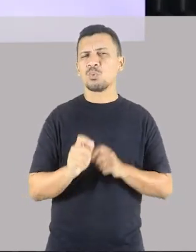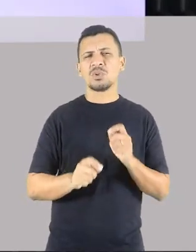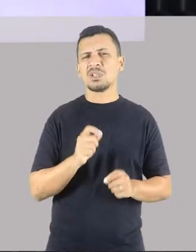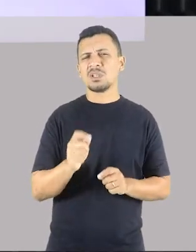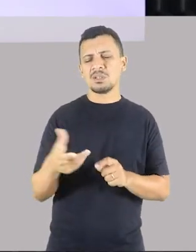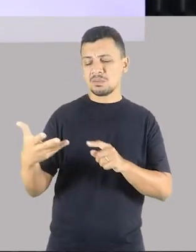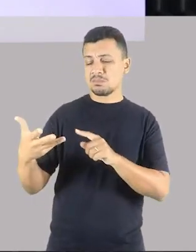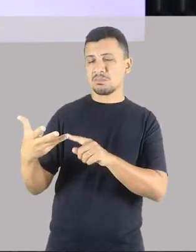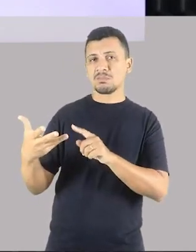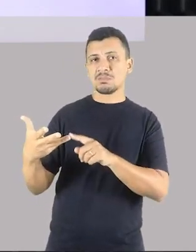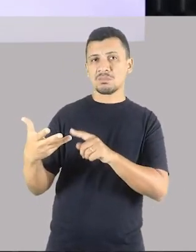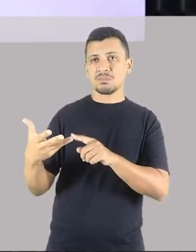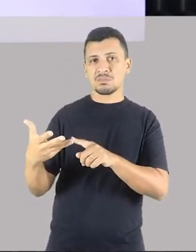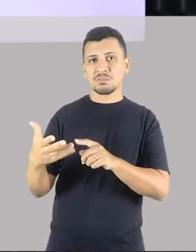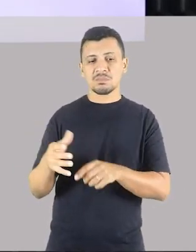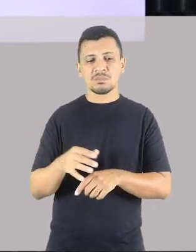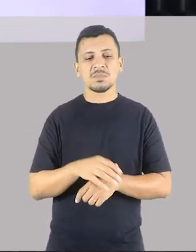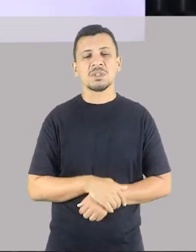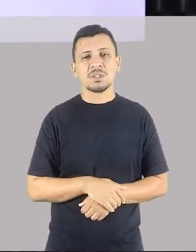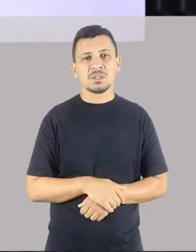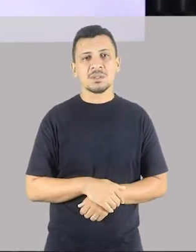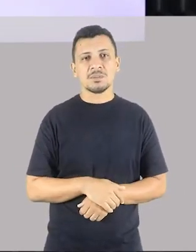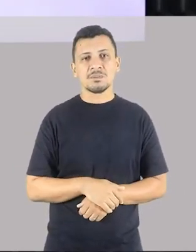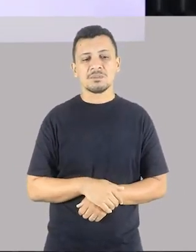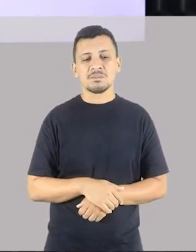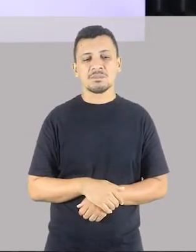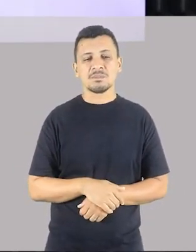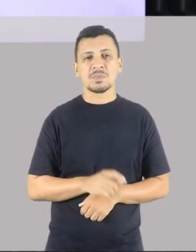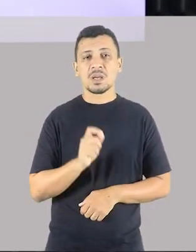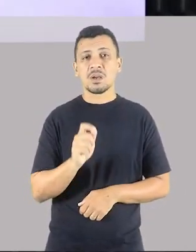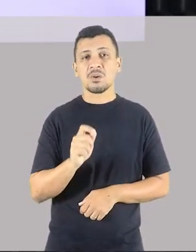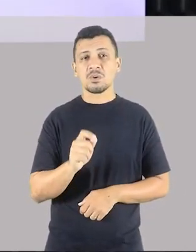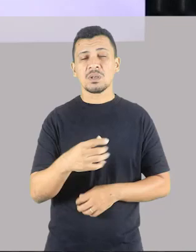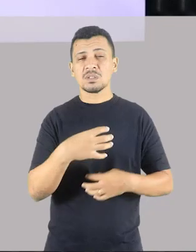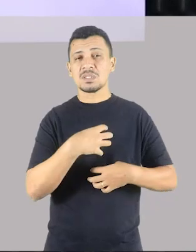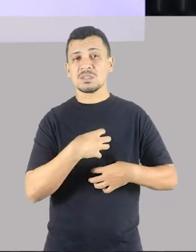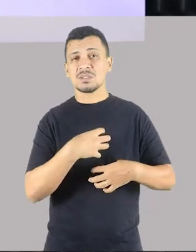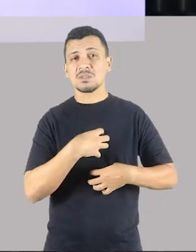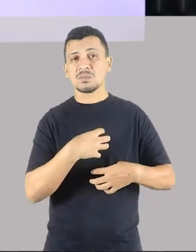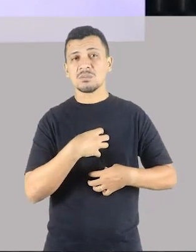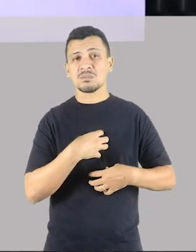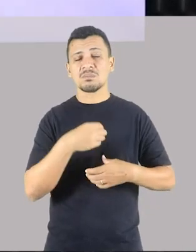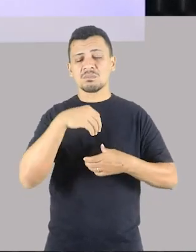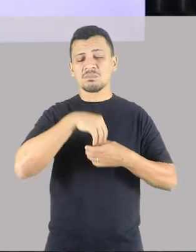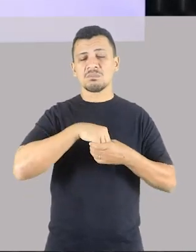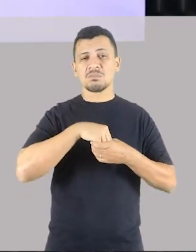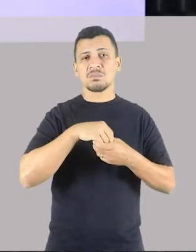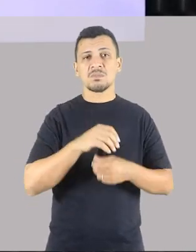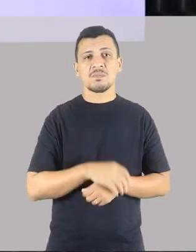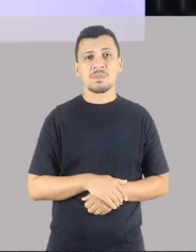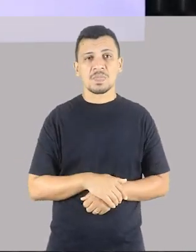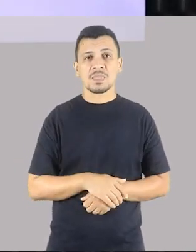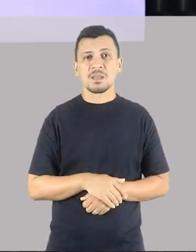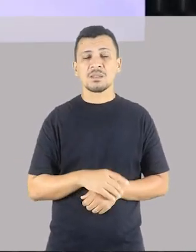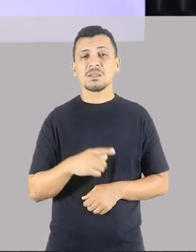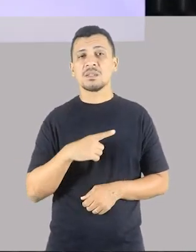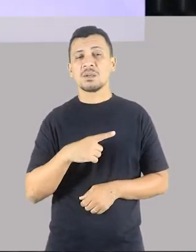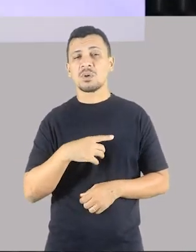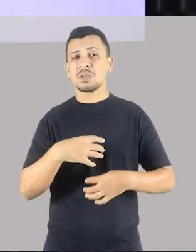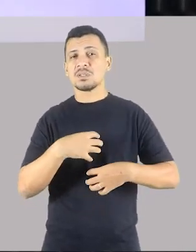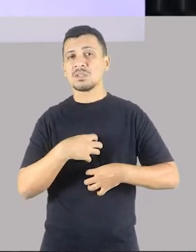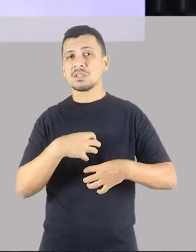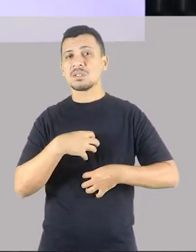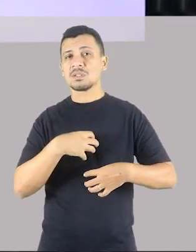Também conhecida como interpenetração sensorial. A sinestesia acontece quando você mescla